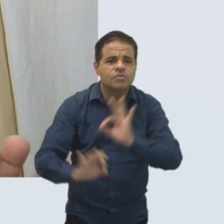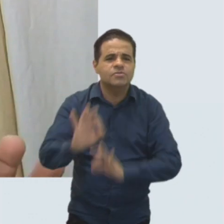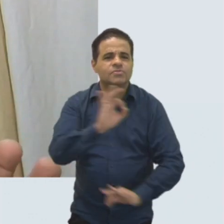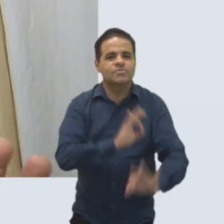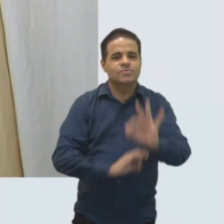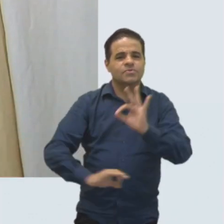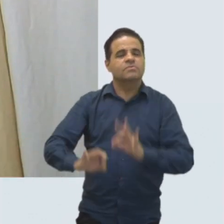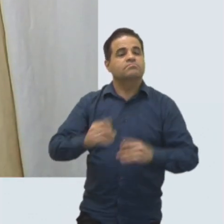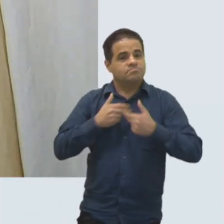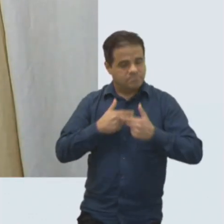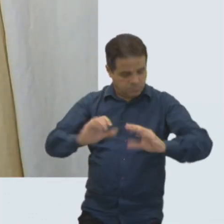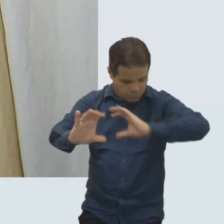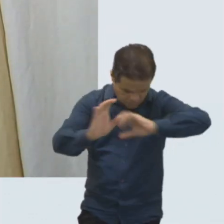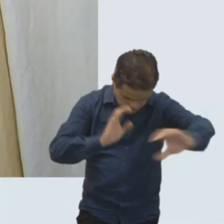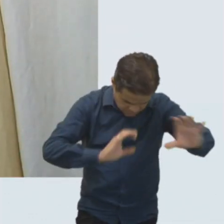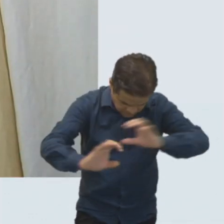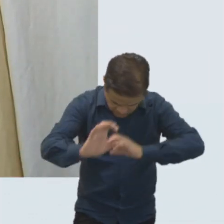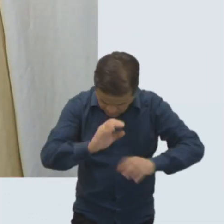que é bastante significativo.